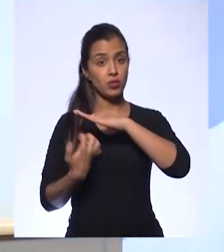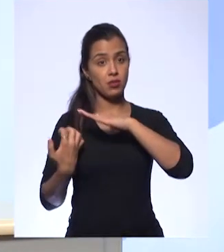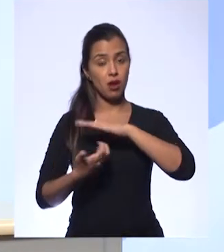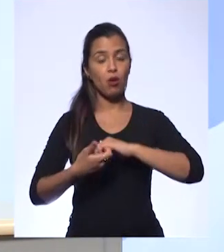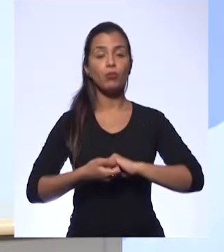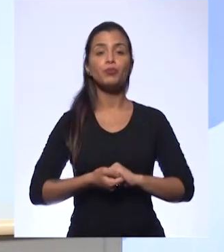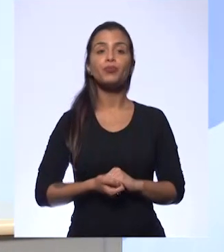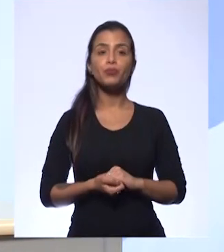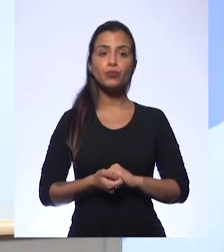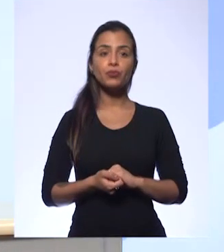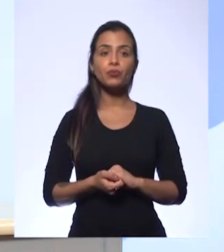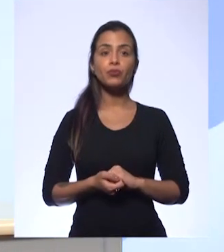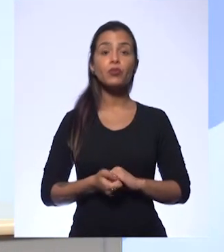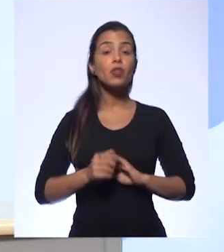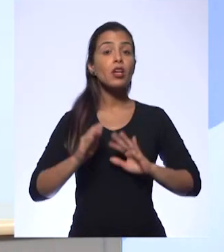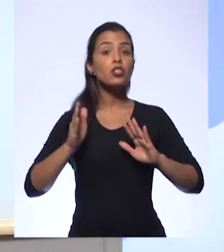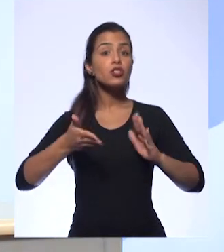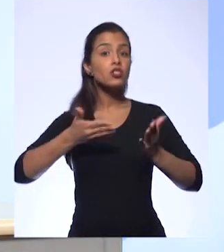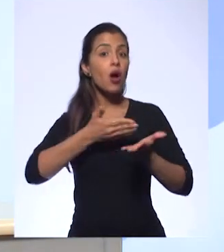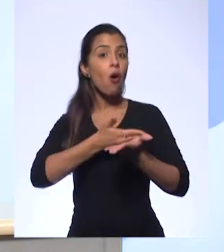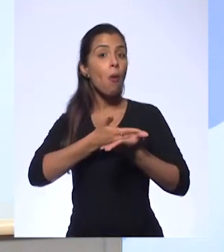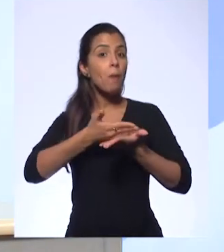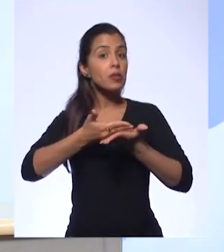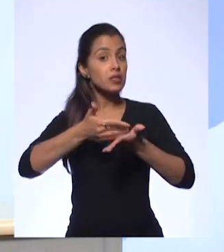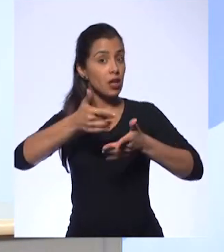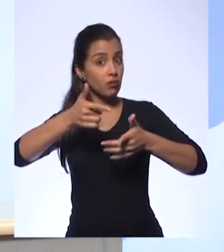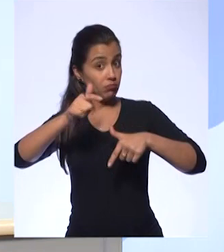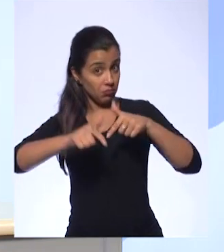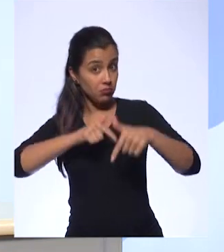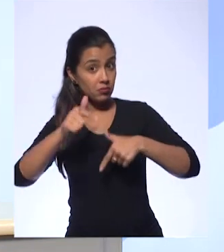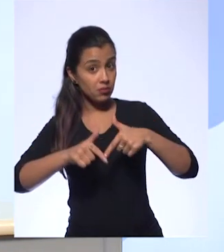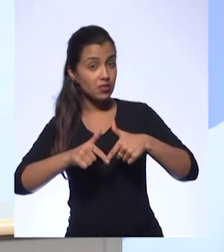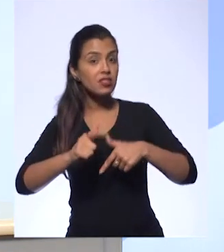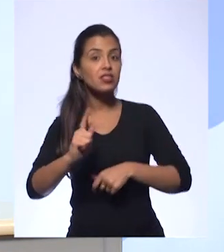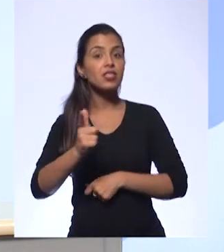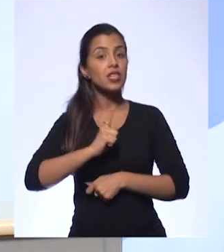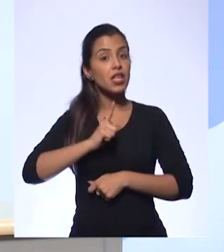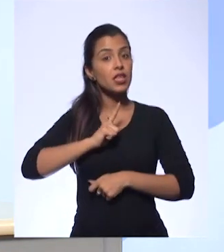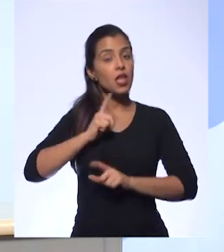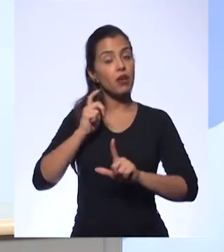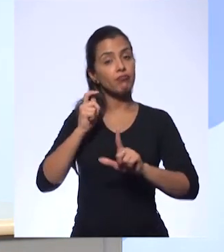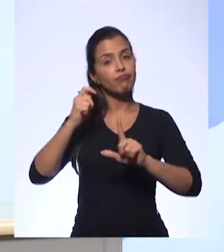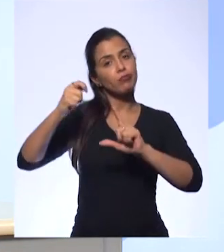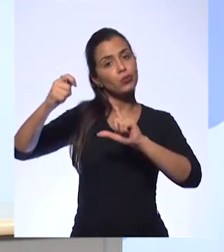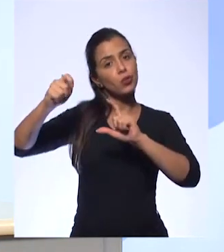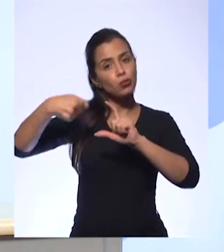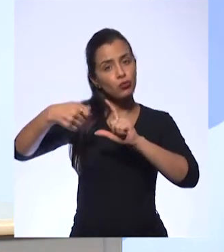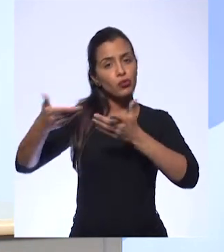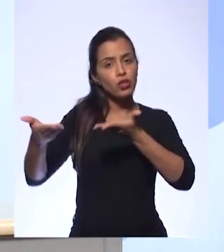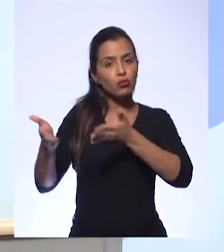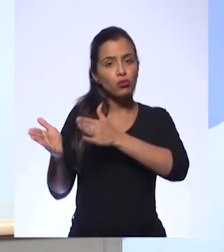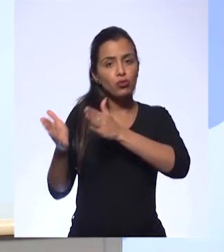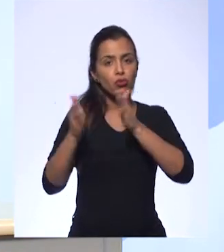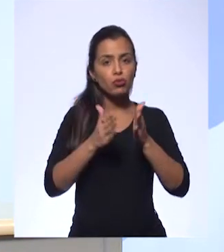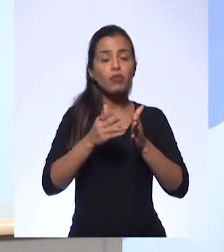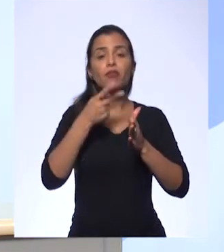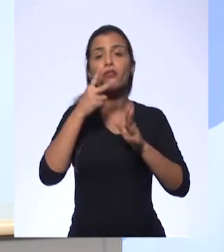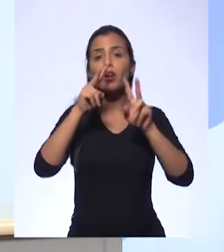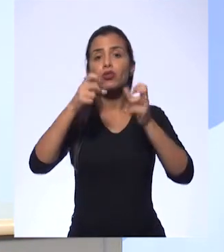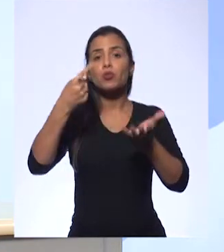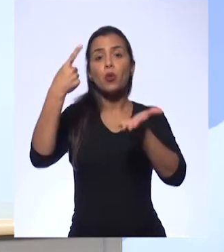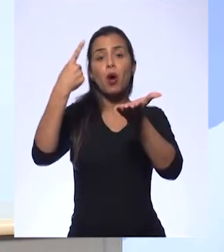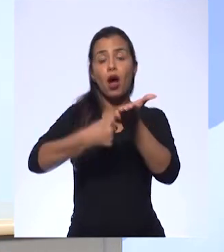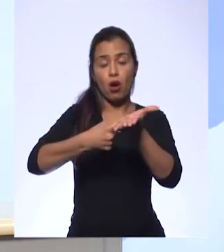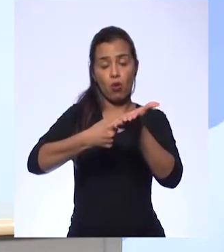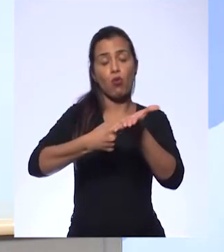urbano-industrial. E para a gente já começar os nossos trabalhos, nós teremos a exibição de um vídeo que vai falar do acordo entre Mercosul